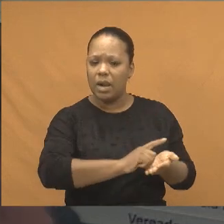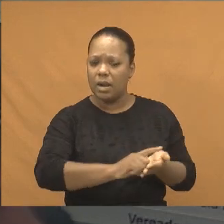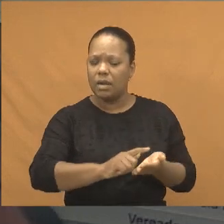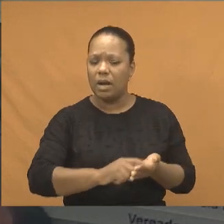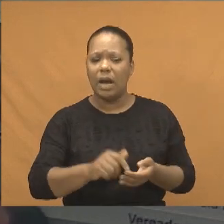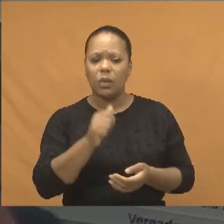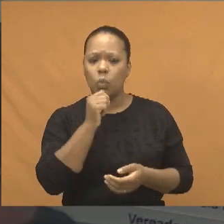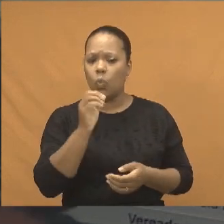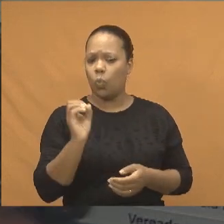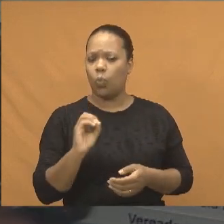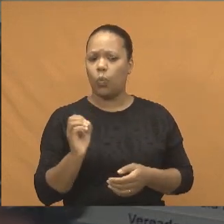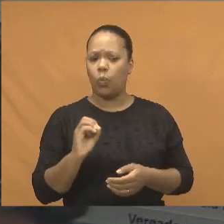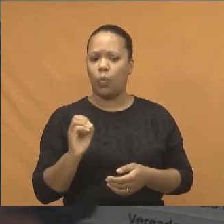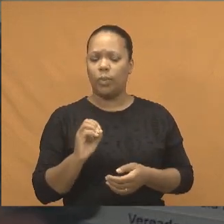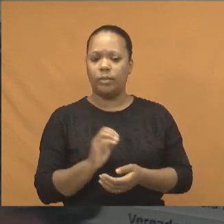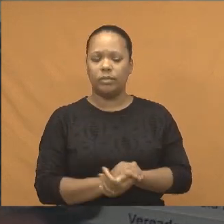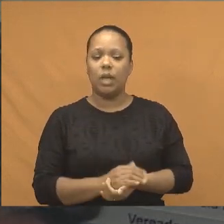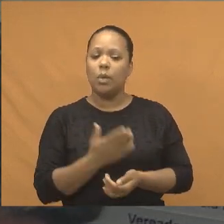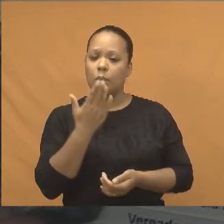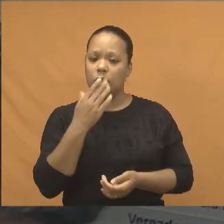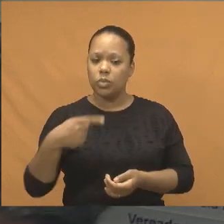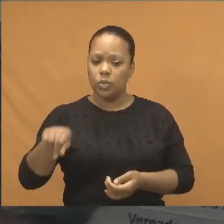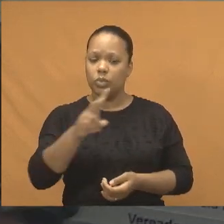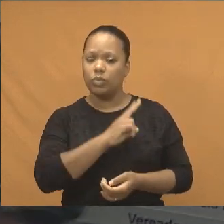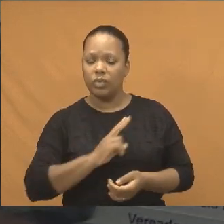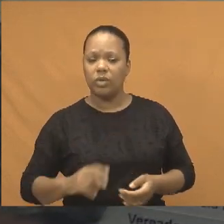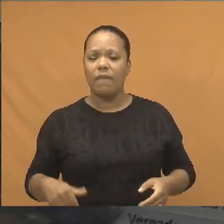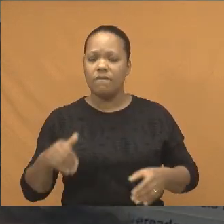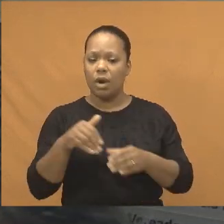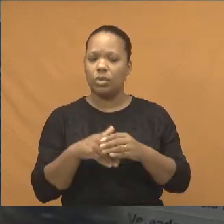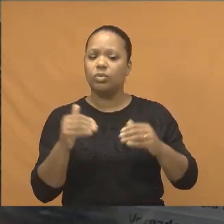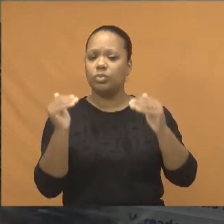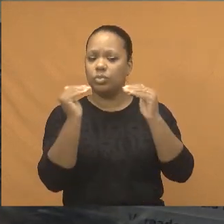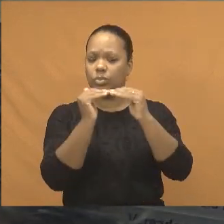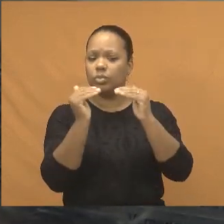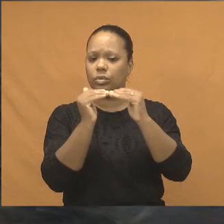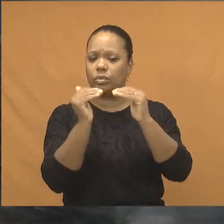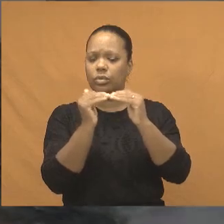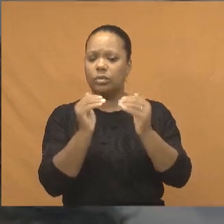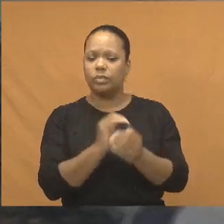não limpou até agora. Peço voto favorável aos vereadores.